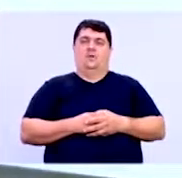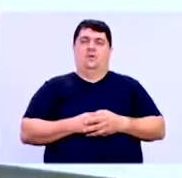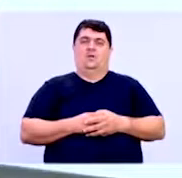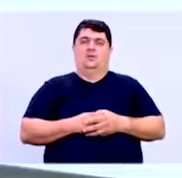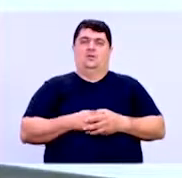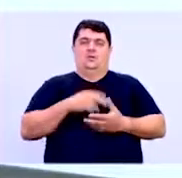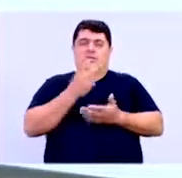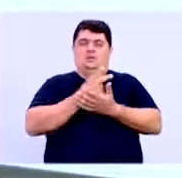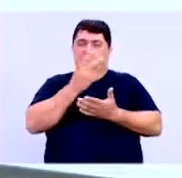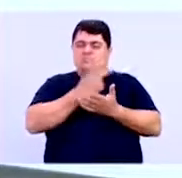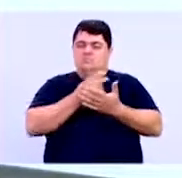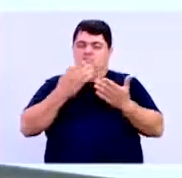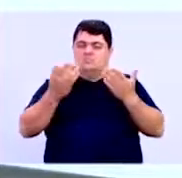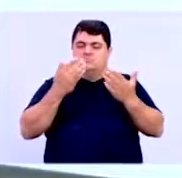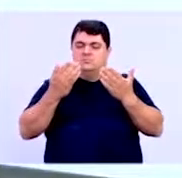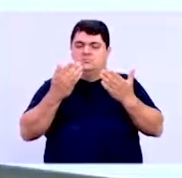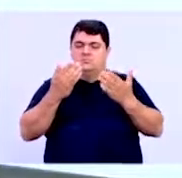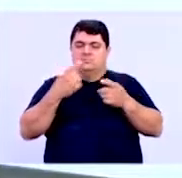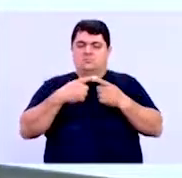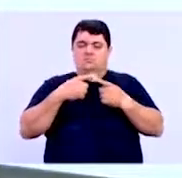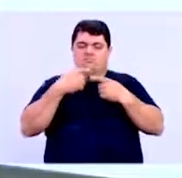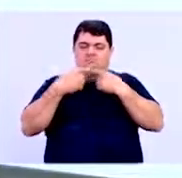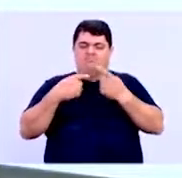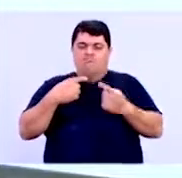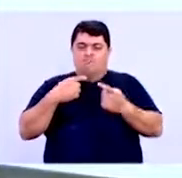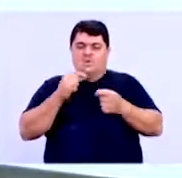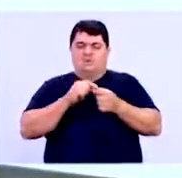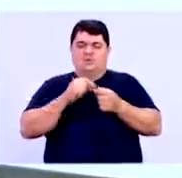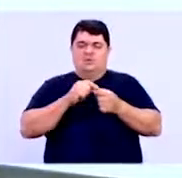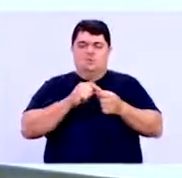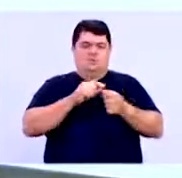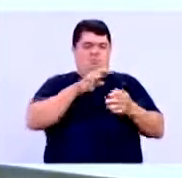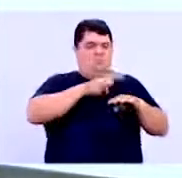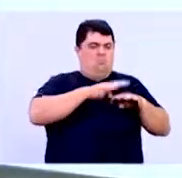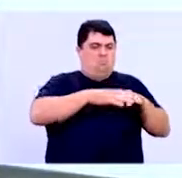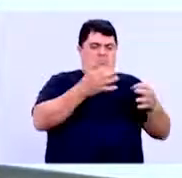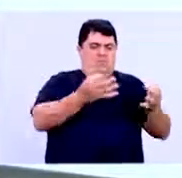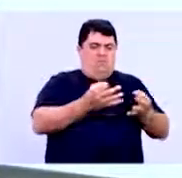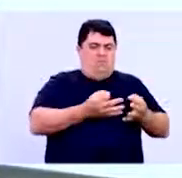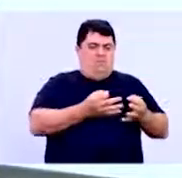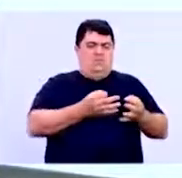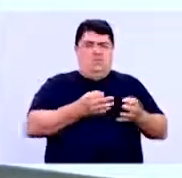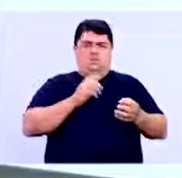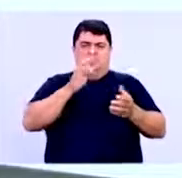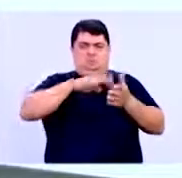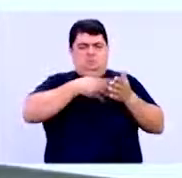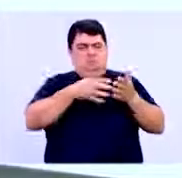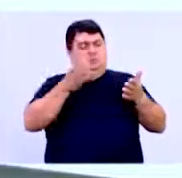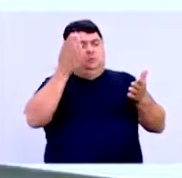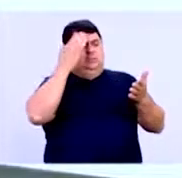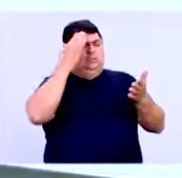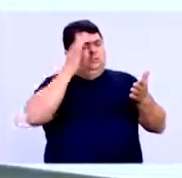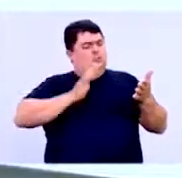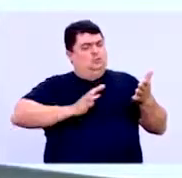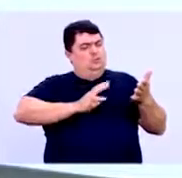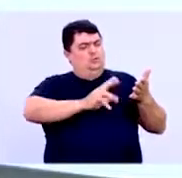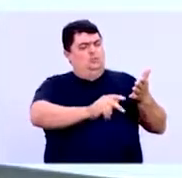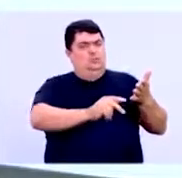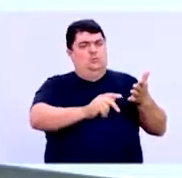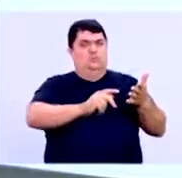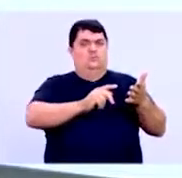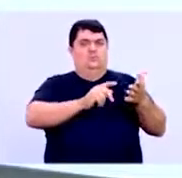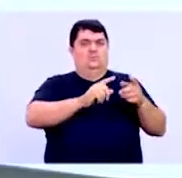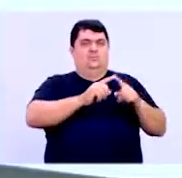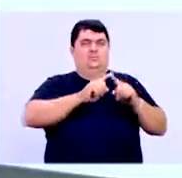sempre essa análise, porque não adianta fazer um cálculo perfeito, não adianta entender todo o procedimento desse cálculo se você